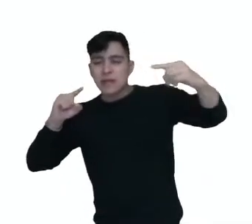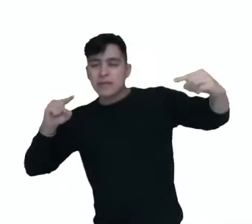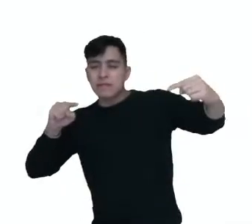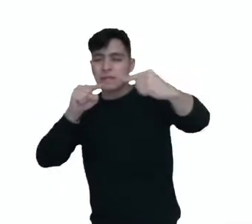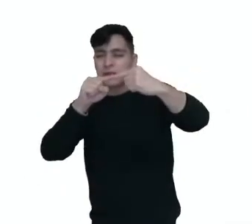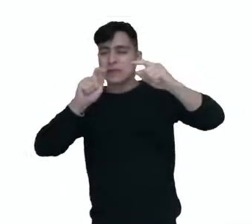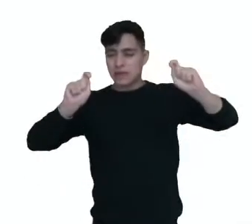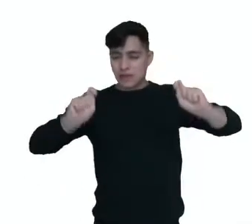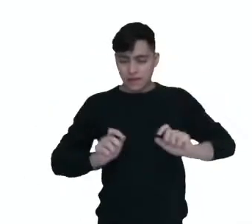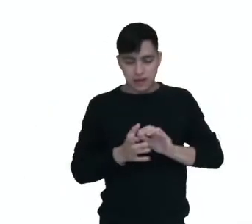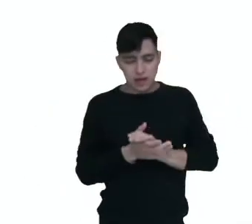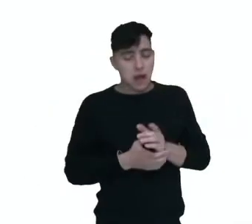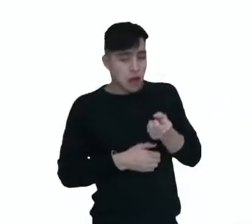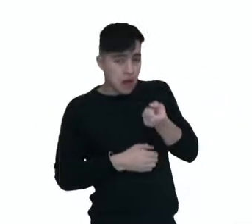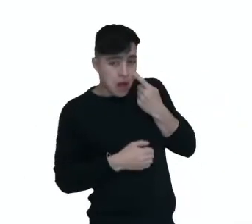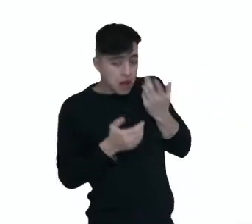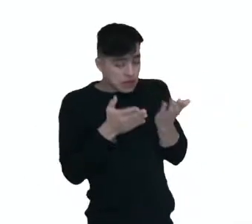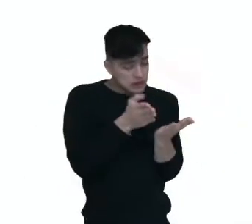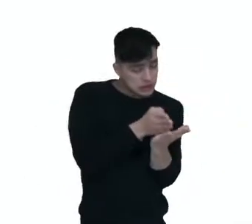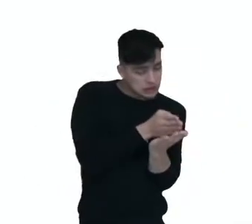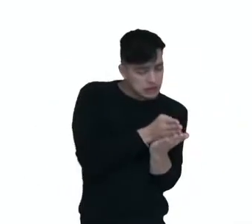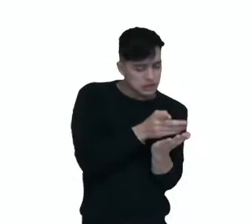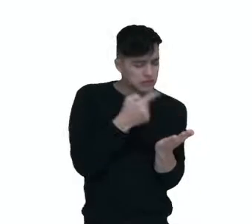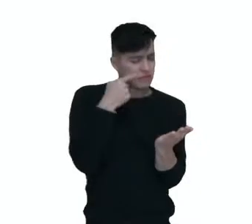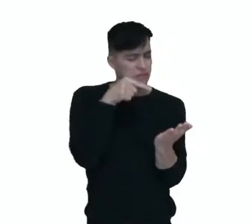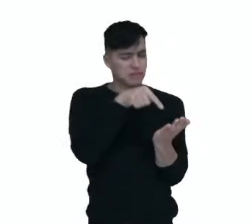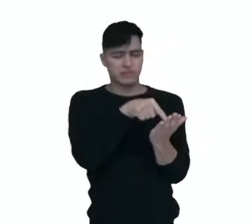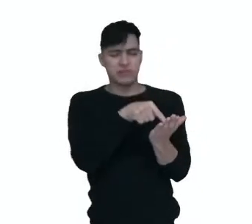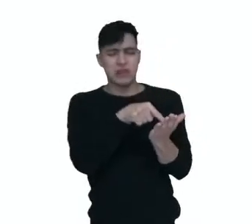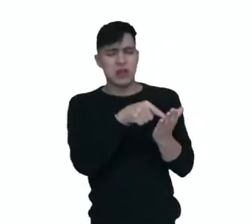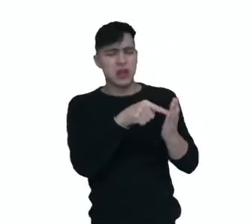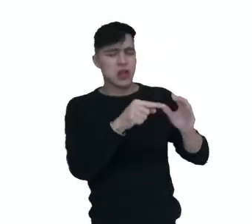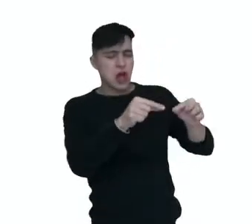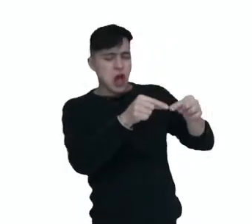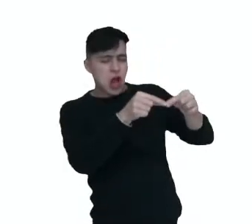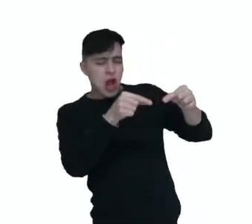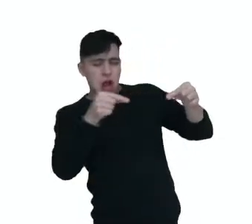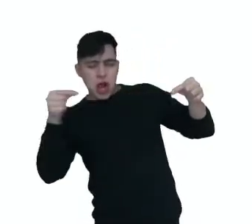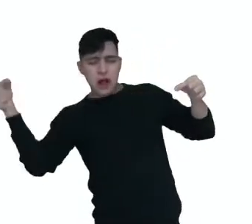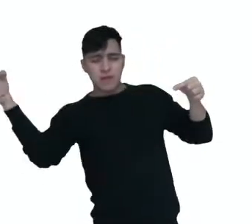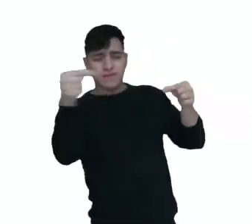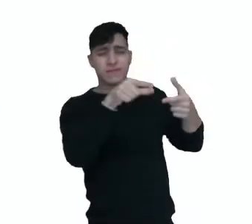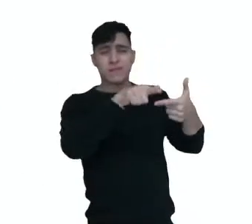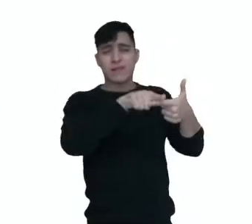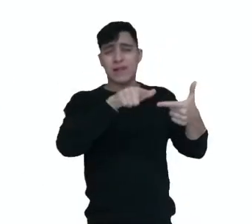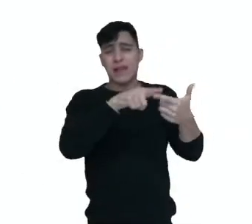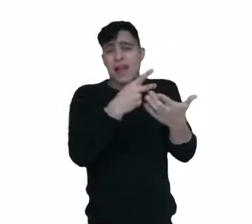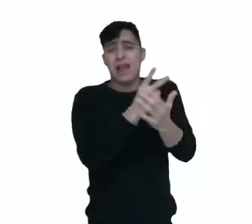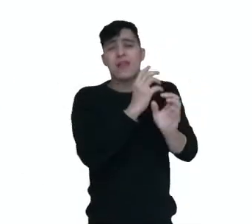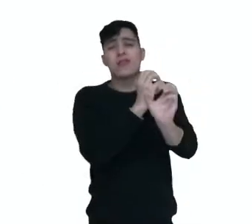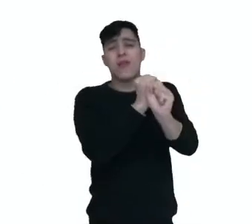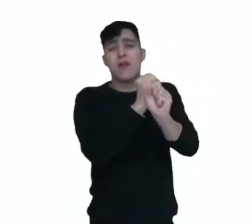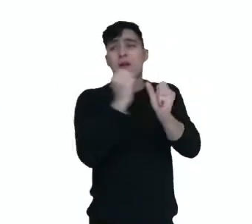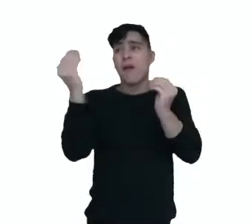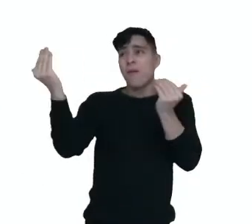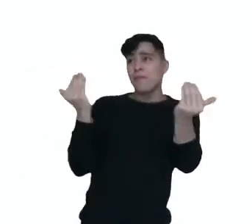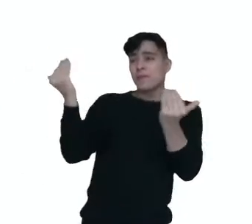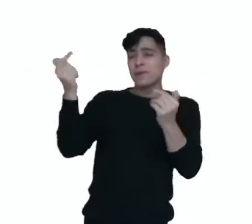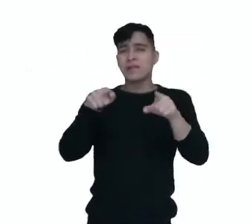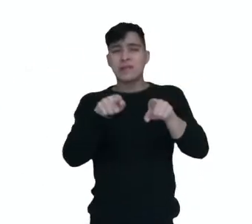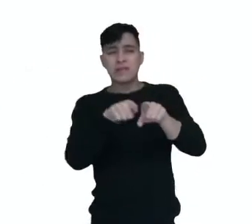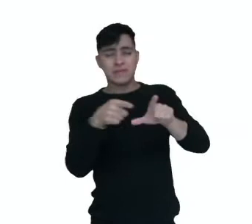vemos nos livros, além de estarem fora de escala, como vimos na aula 6, também têm suas elipses desenhadas de forma